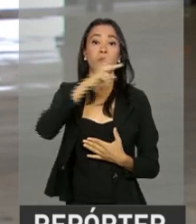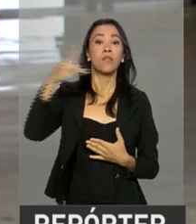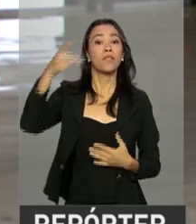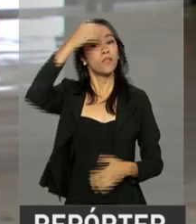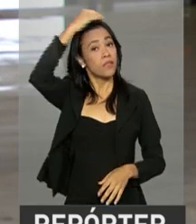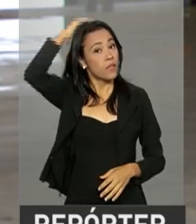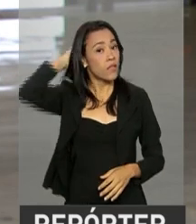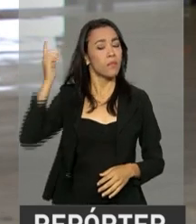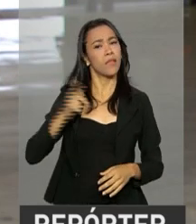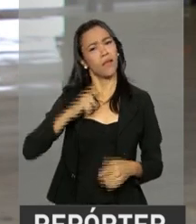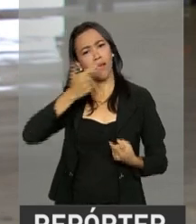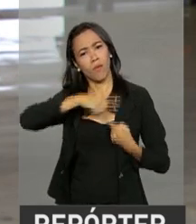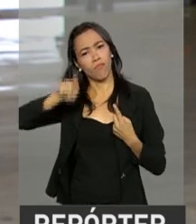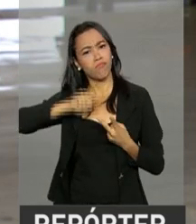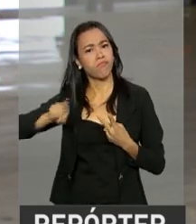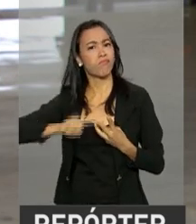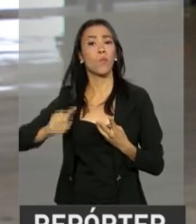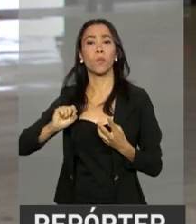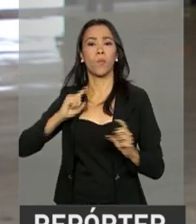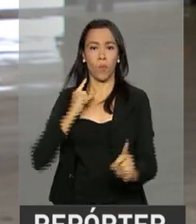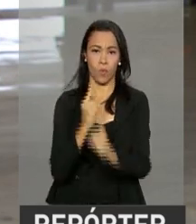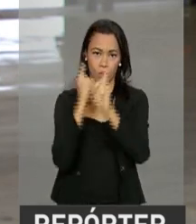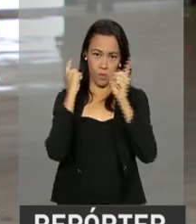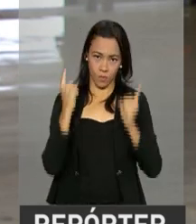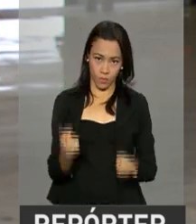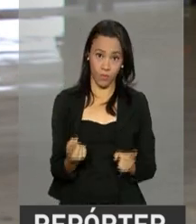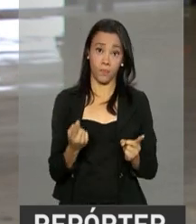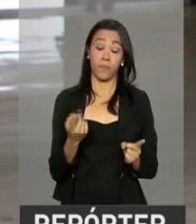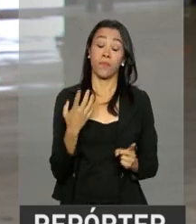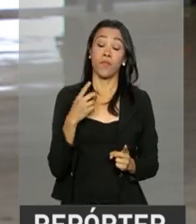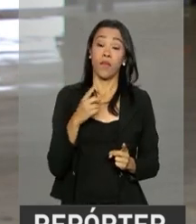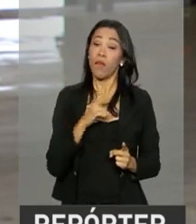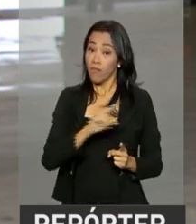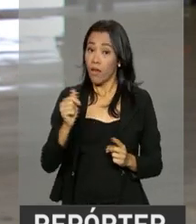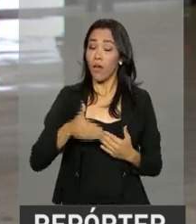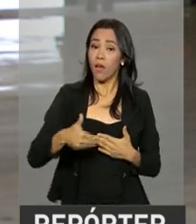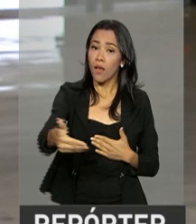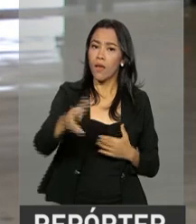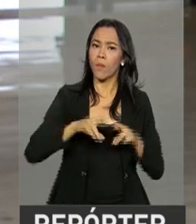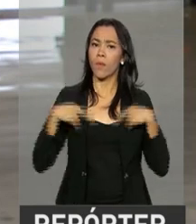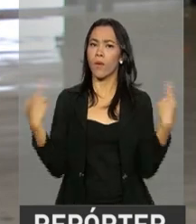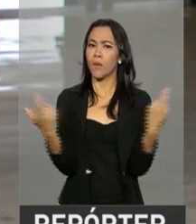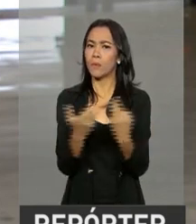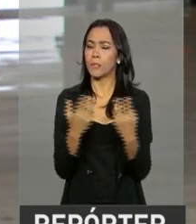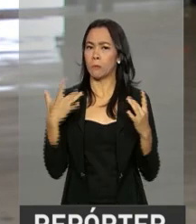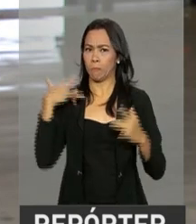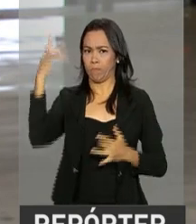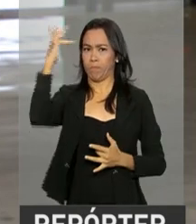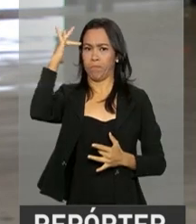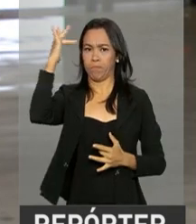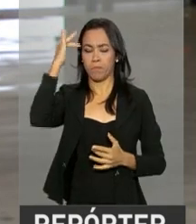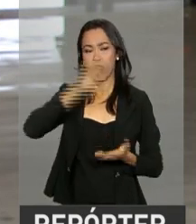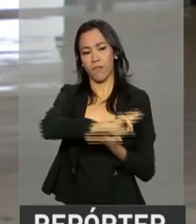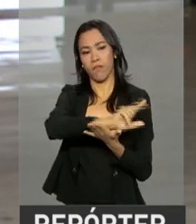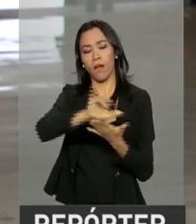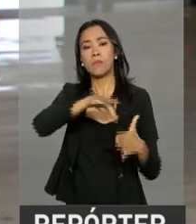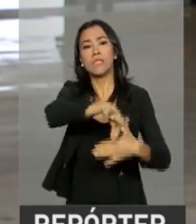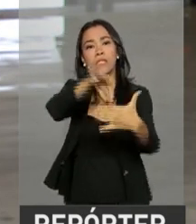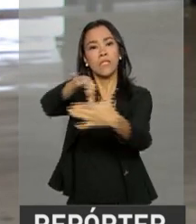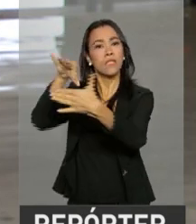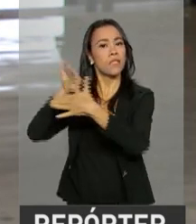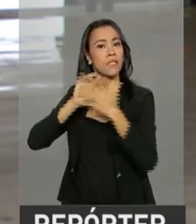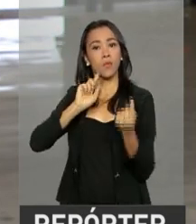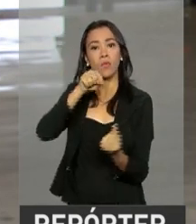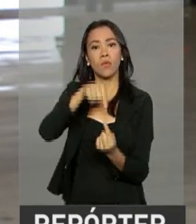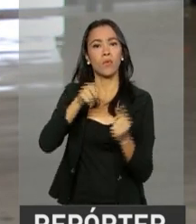fazer ter uma série de outros compromissos aí Michel Temer deve participar de uma reunião de alto nível com outros líderes para tratar aí da